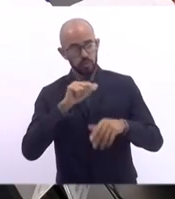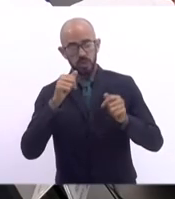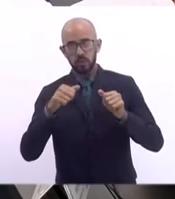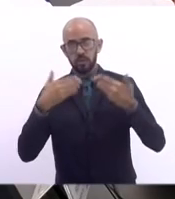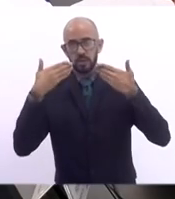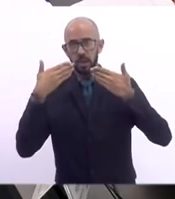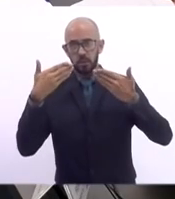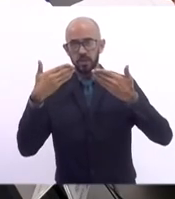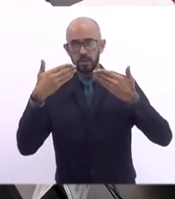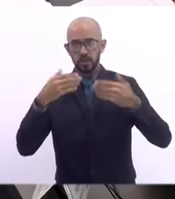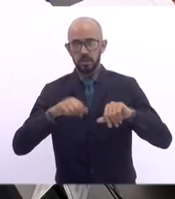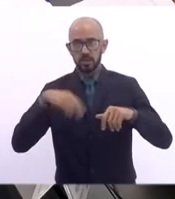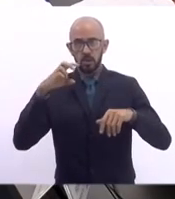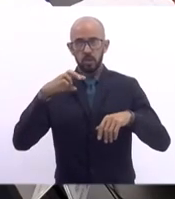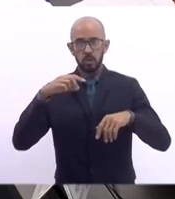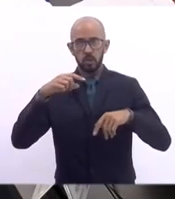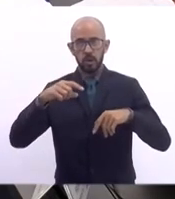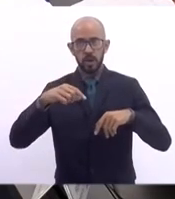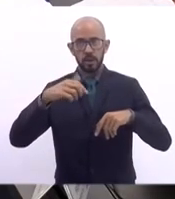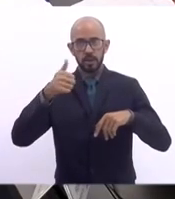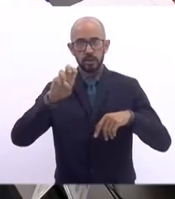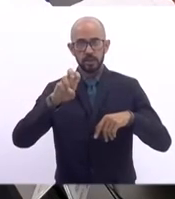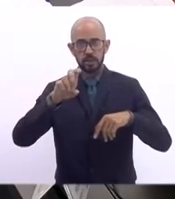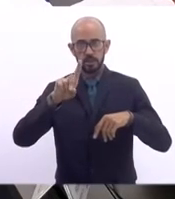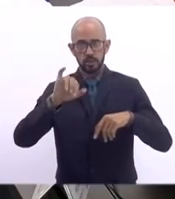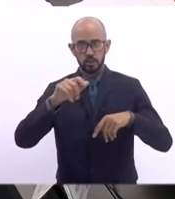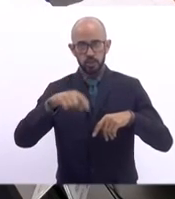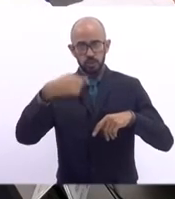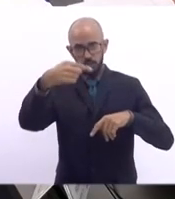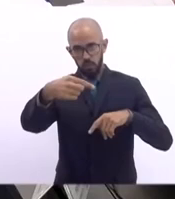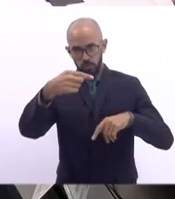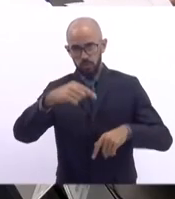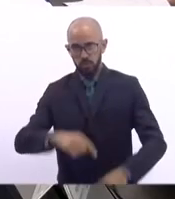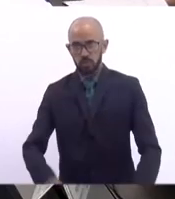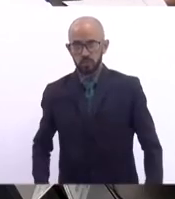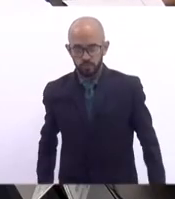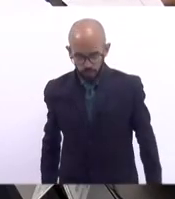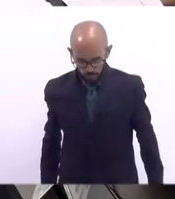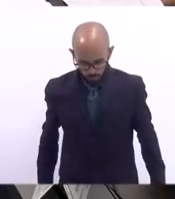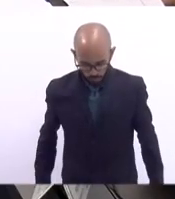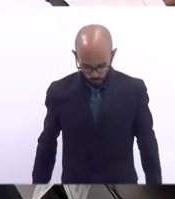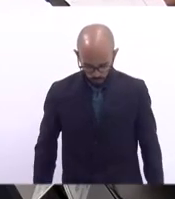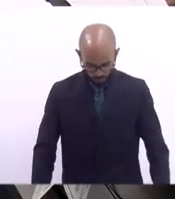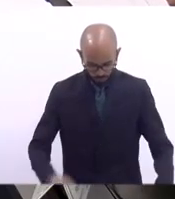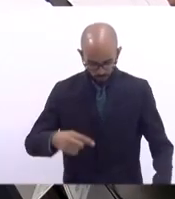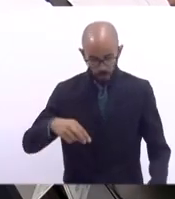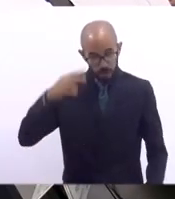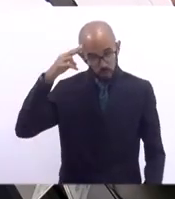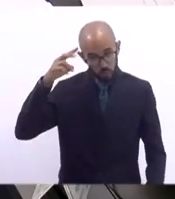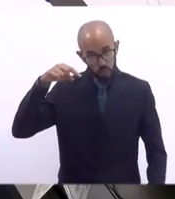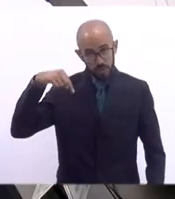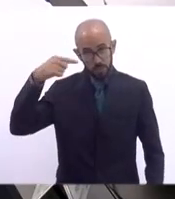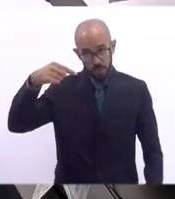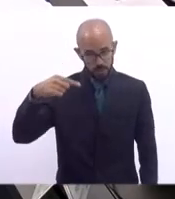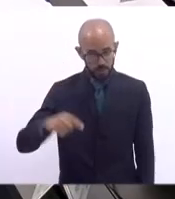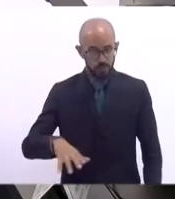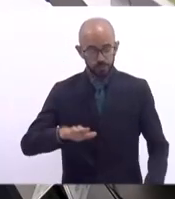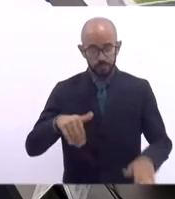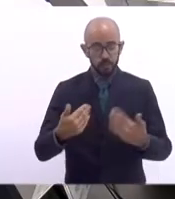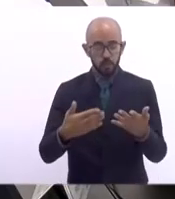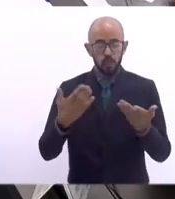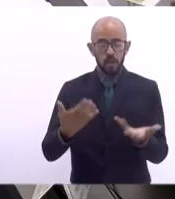sem raça terça que vem a próxima bom e queria também que